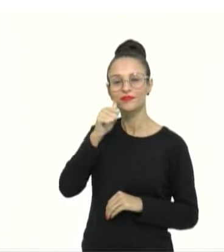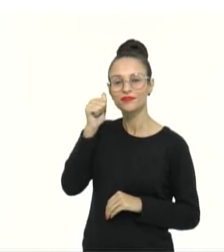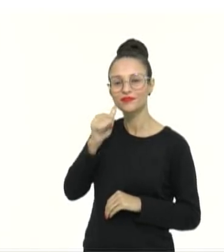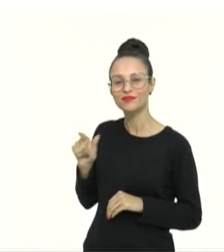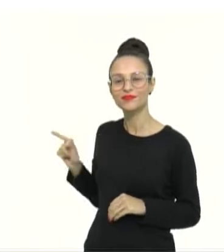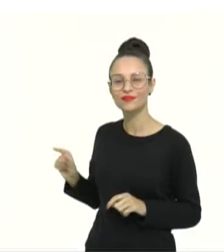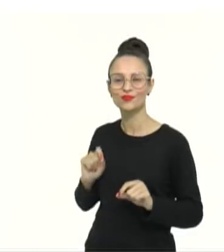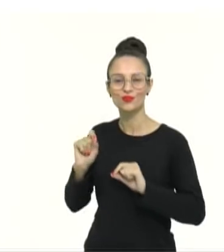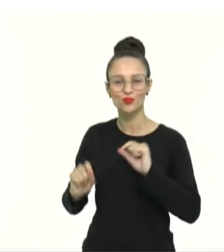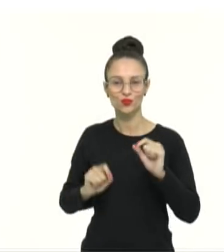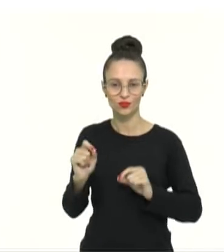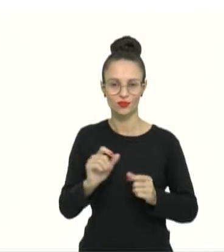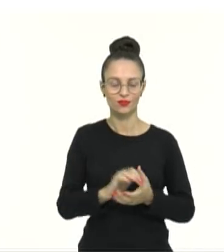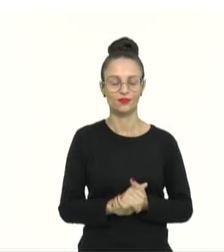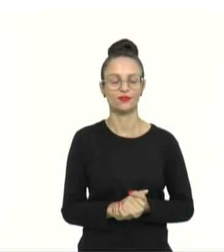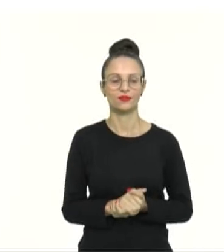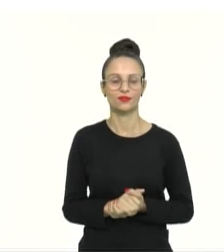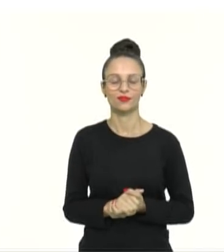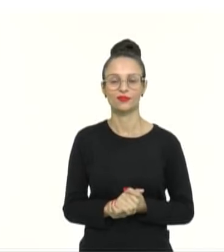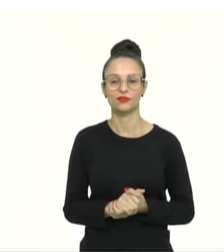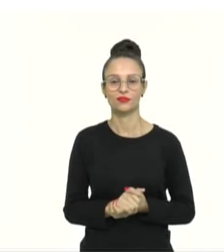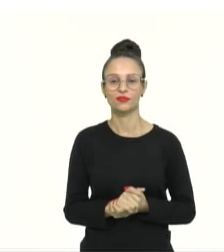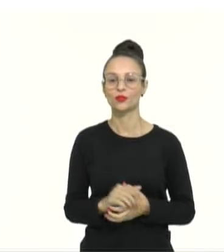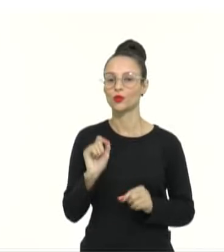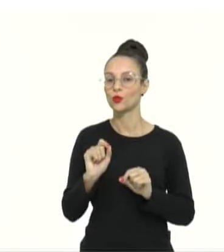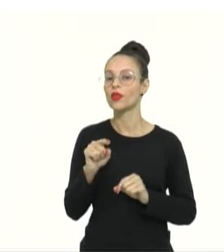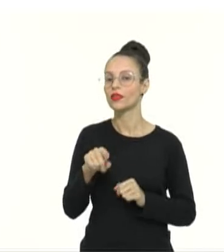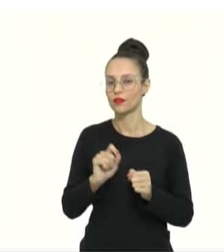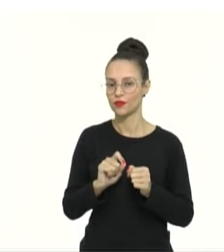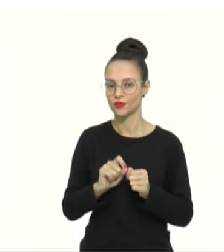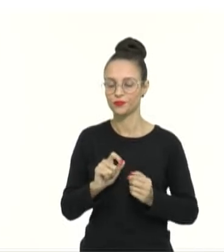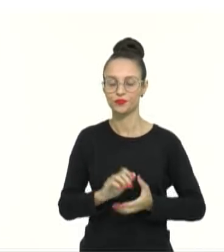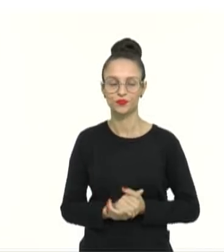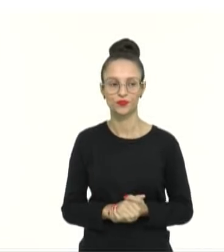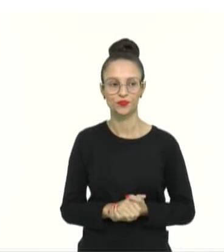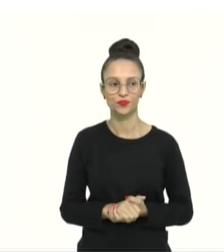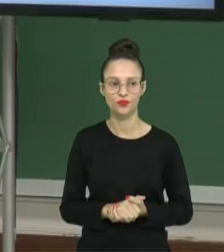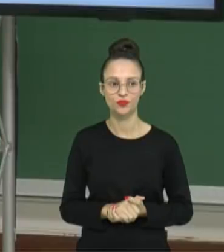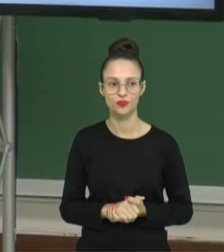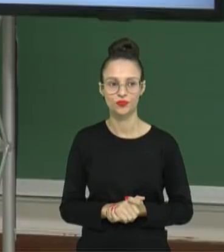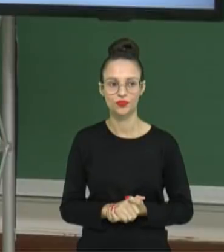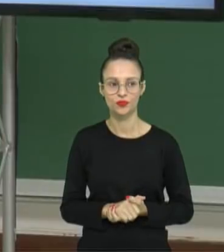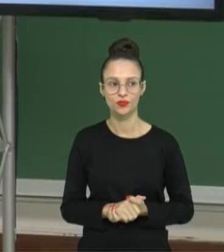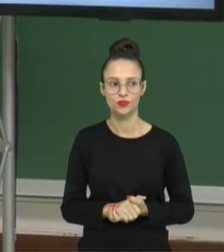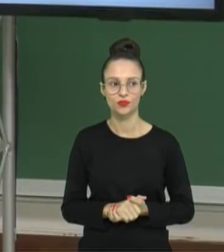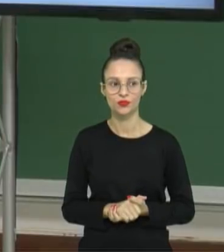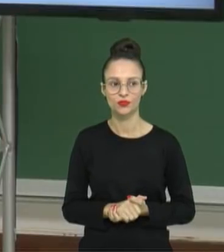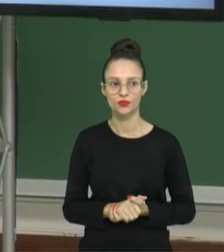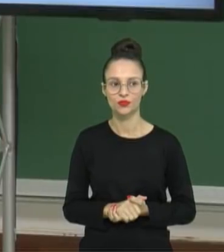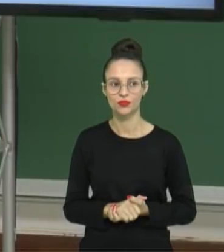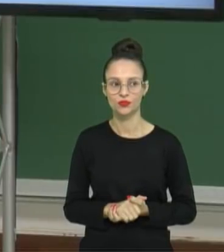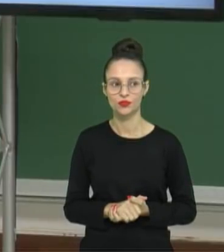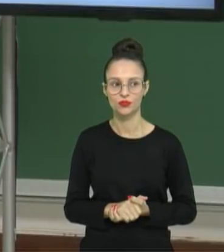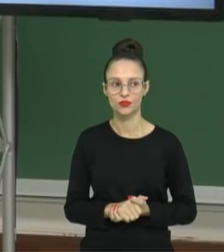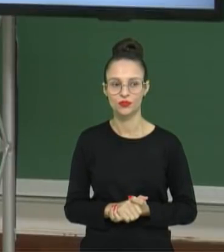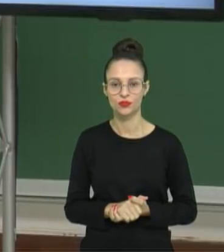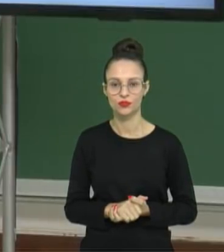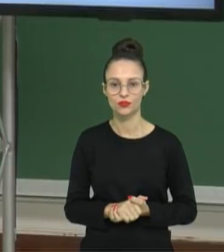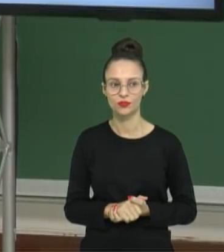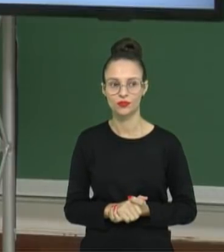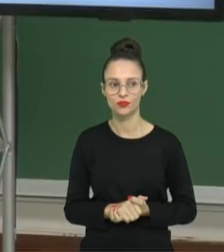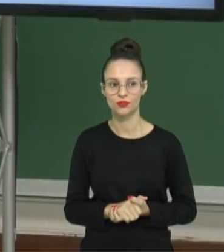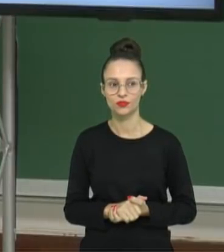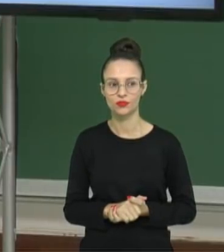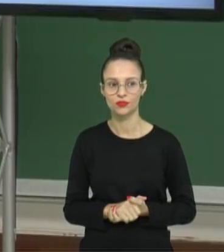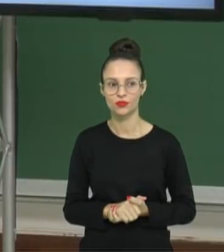aqui? What is she doing? O que ela está fazendo? She is playing cards. She is